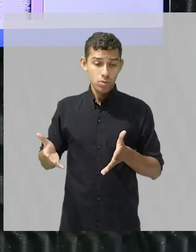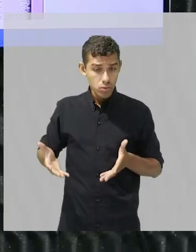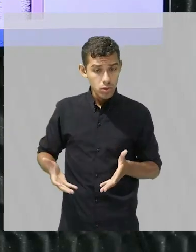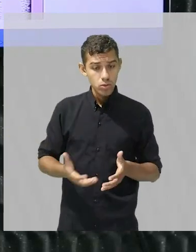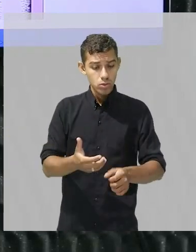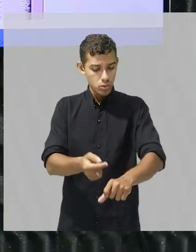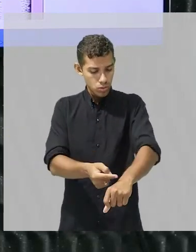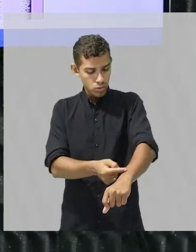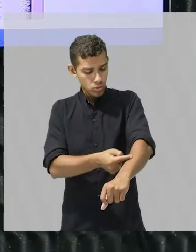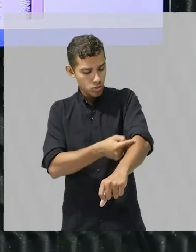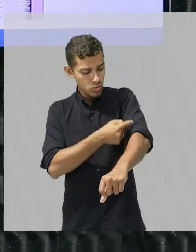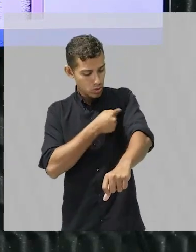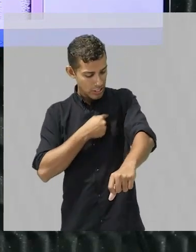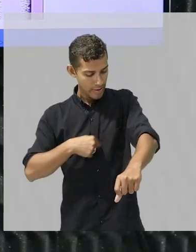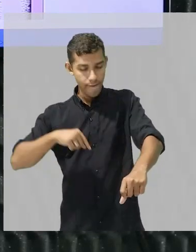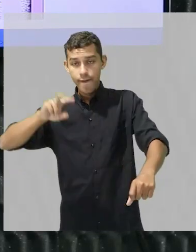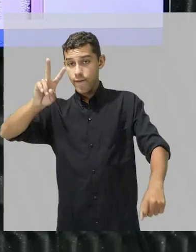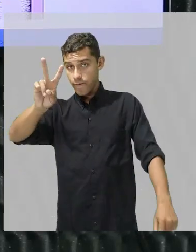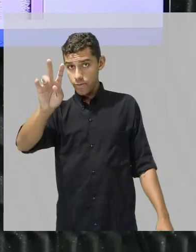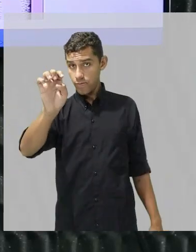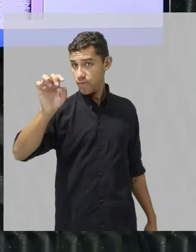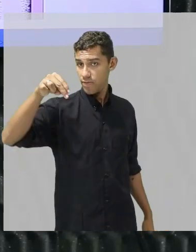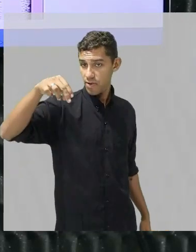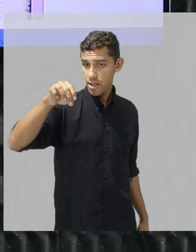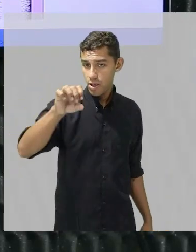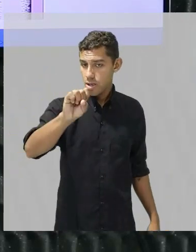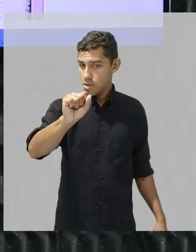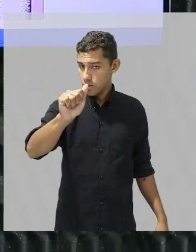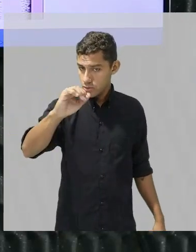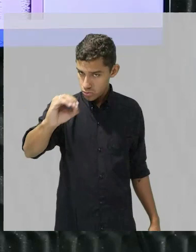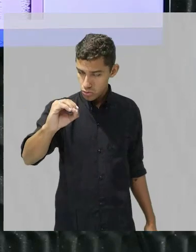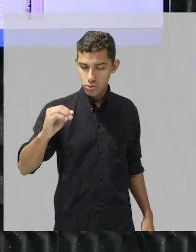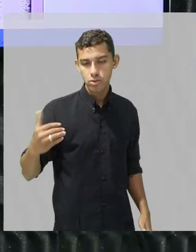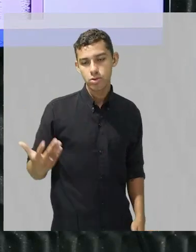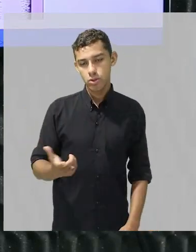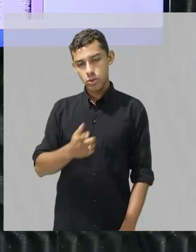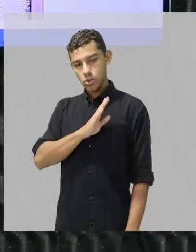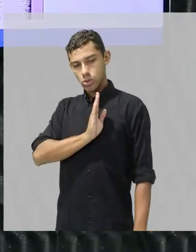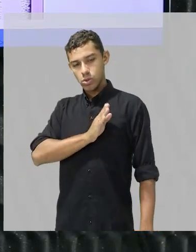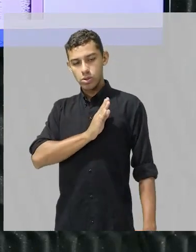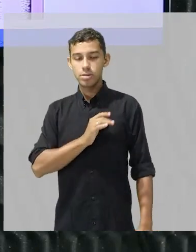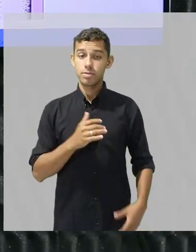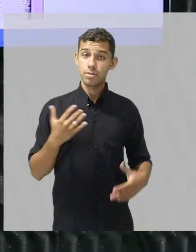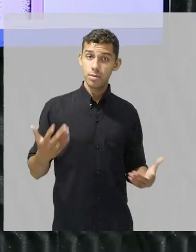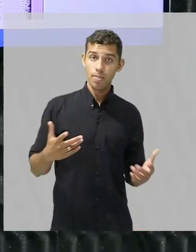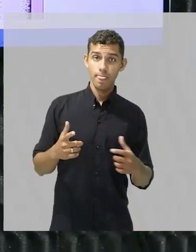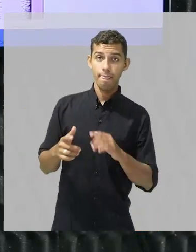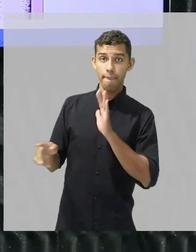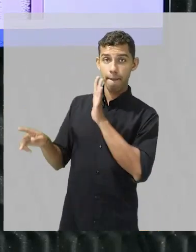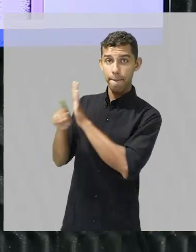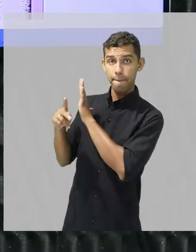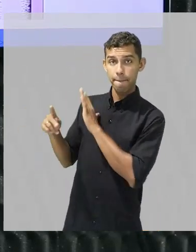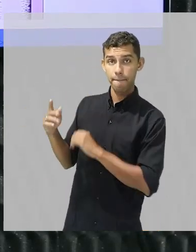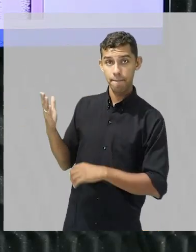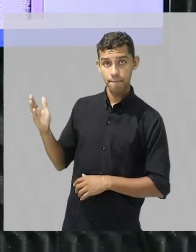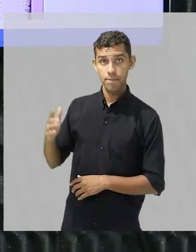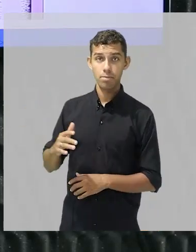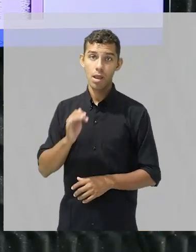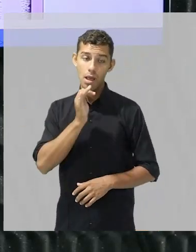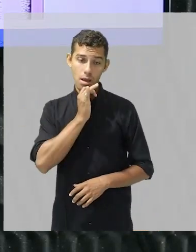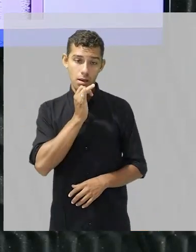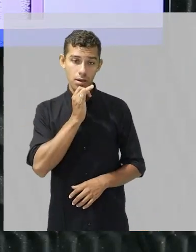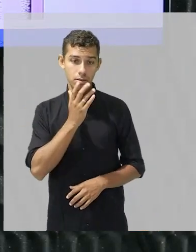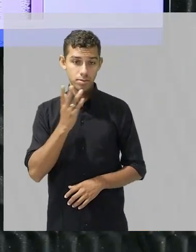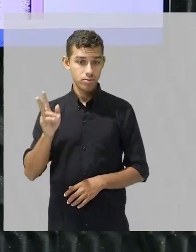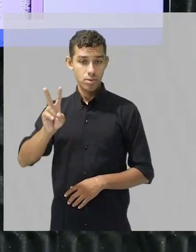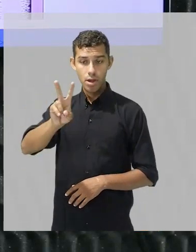para transportar o sangue venoso para o coração, né, na maioria dos casos. E aí, no caso, como, por